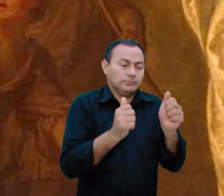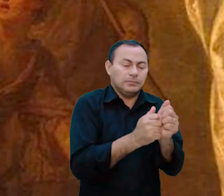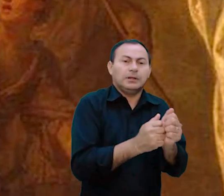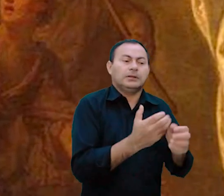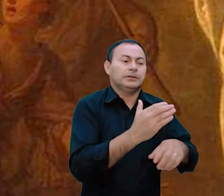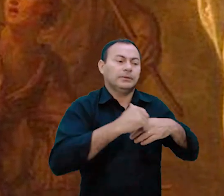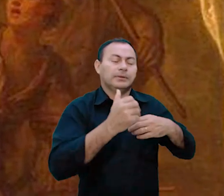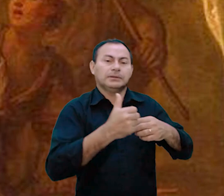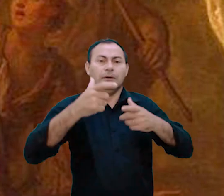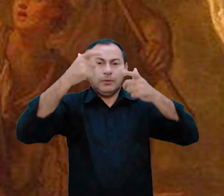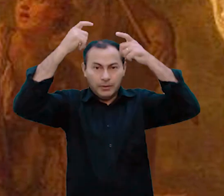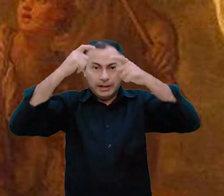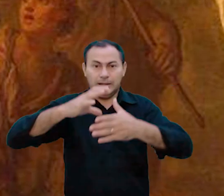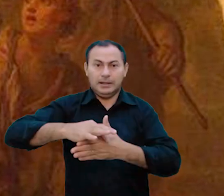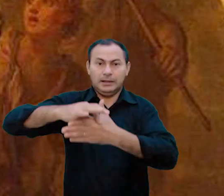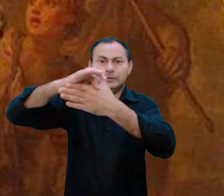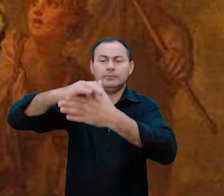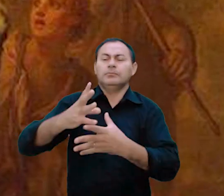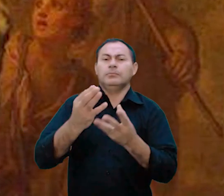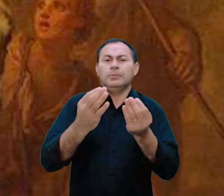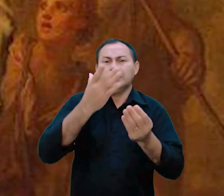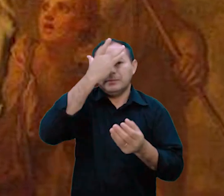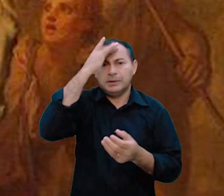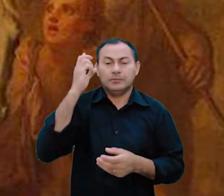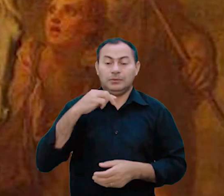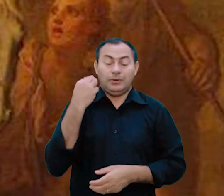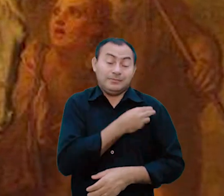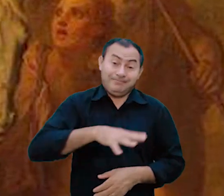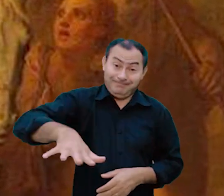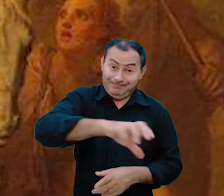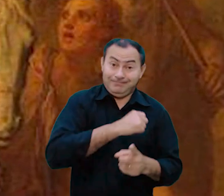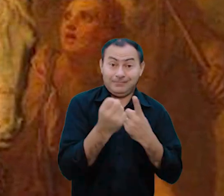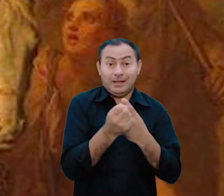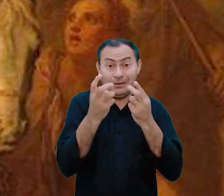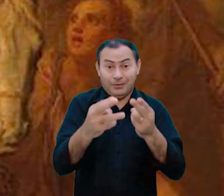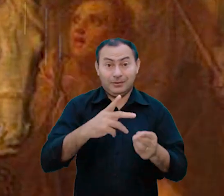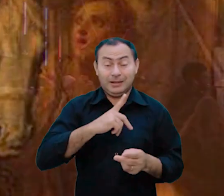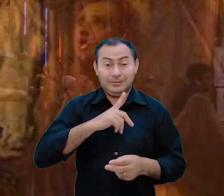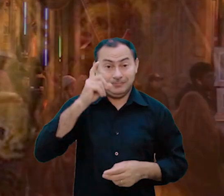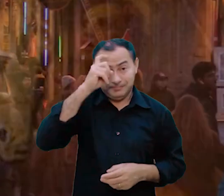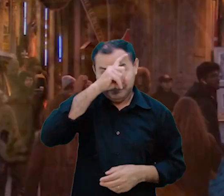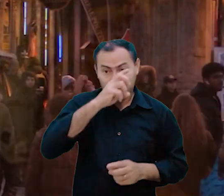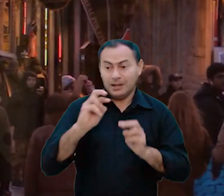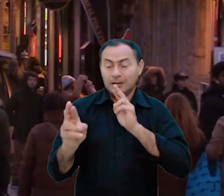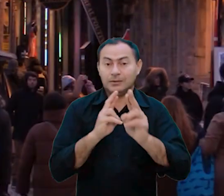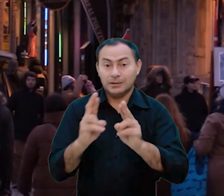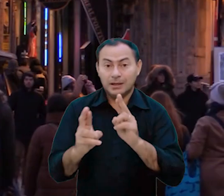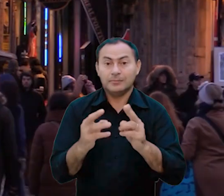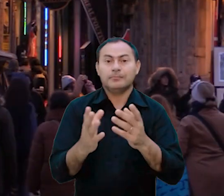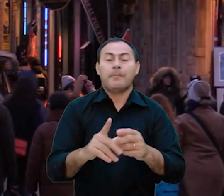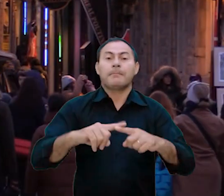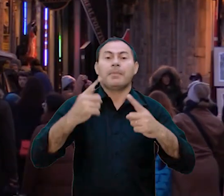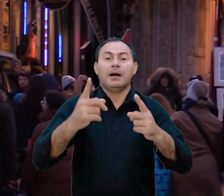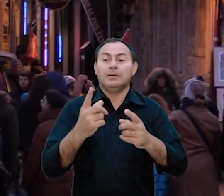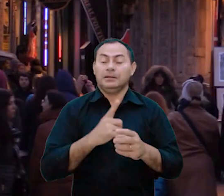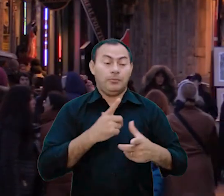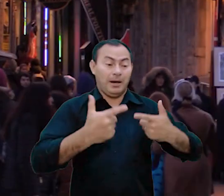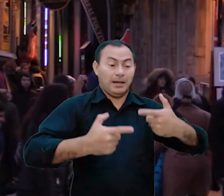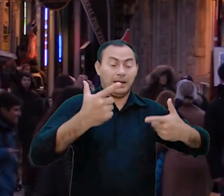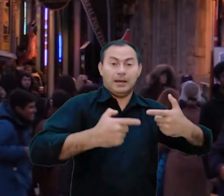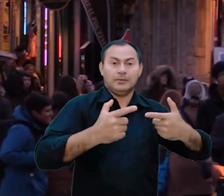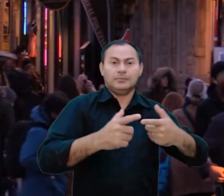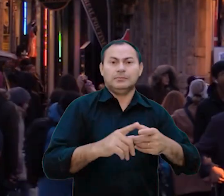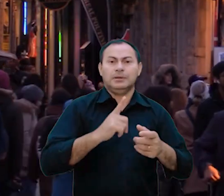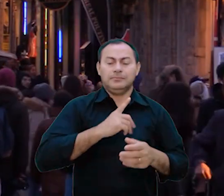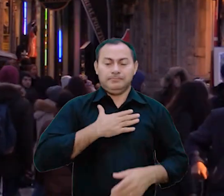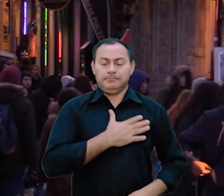e o chamaram para ser seu rei e líder. Há muitas pessoas em nossa sociedade com as quais temos dificuldades de nos relacionar, mas quando vem